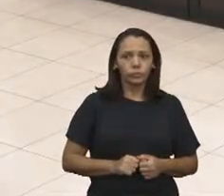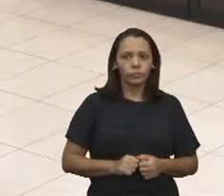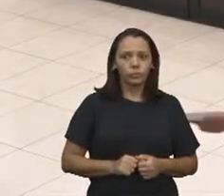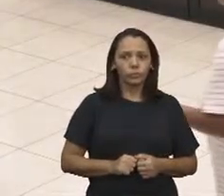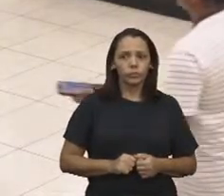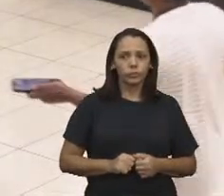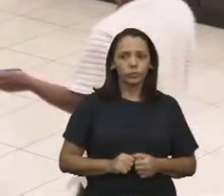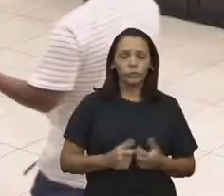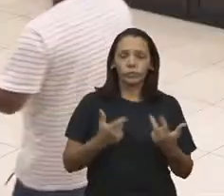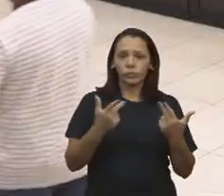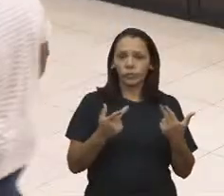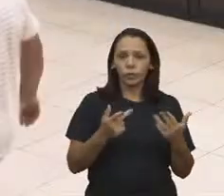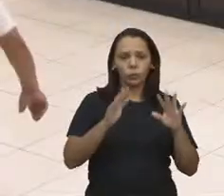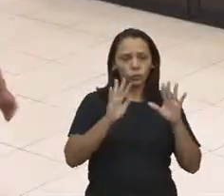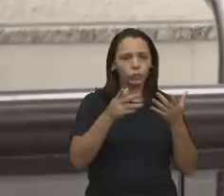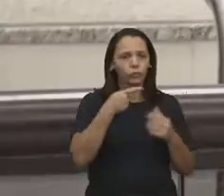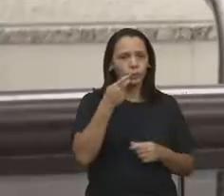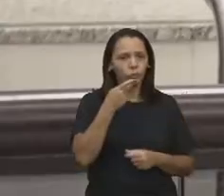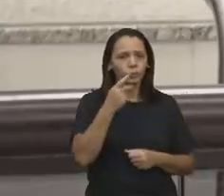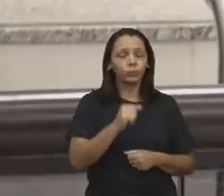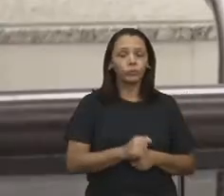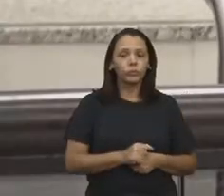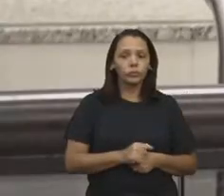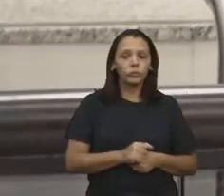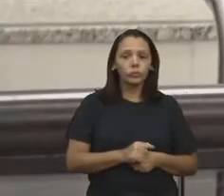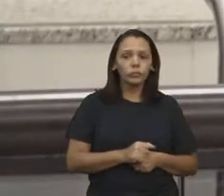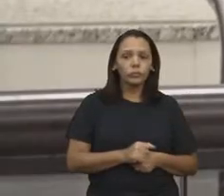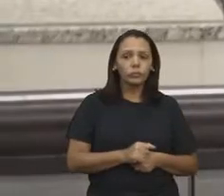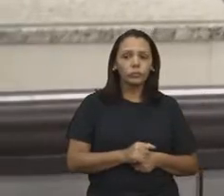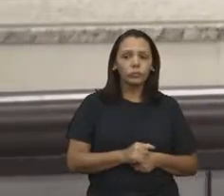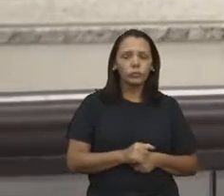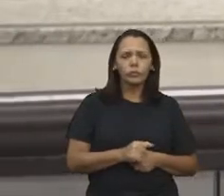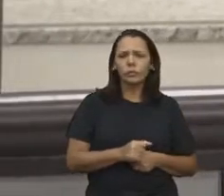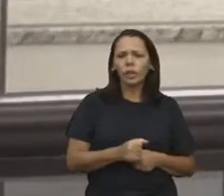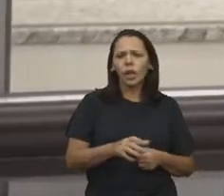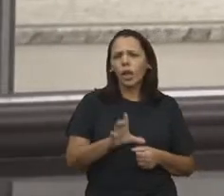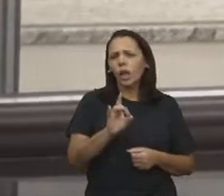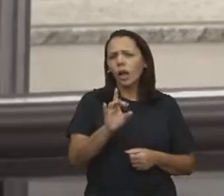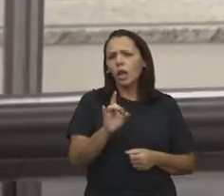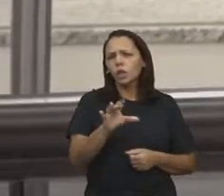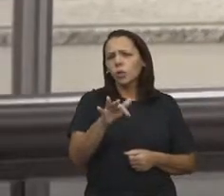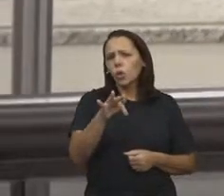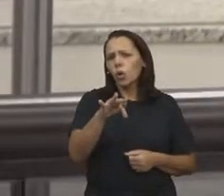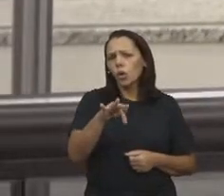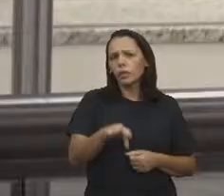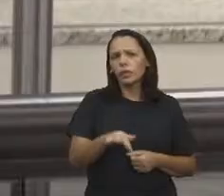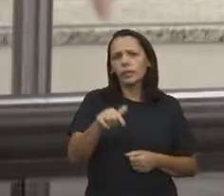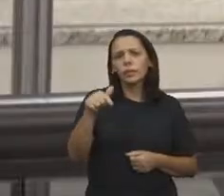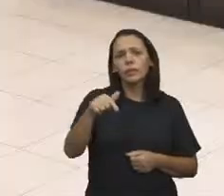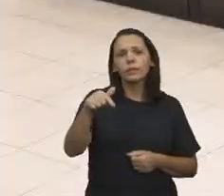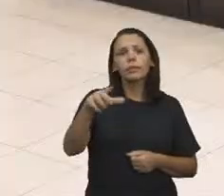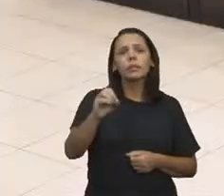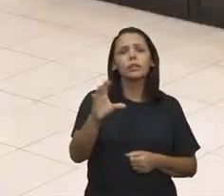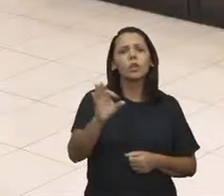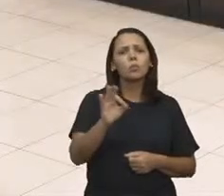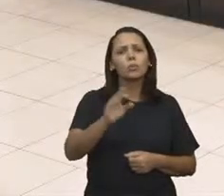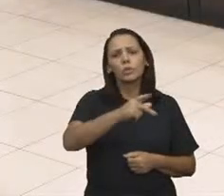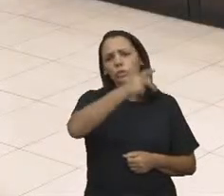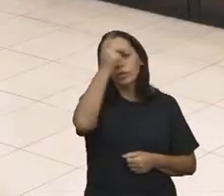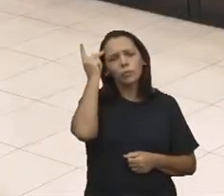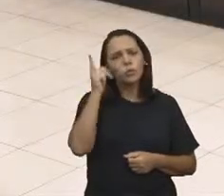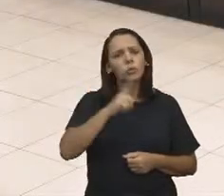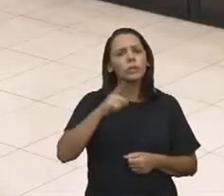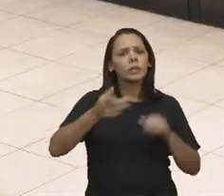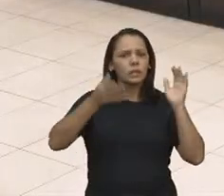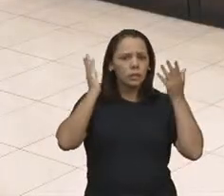temos aqui, igual o Kleber falou, temos aqui, não tem nem, está aqui 70% dos proprietários de máquinas e caminhões. Então,